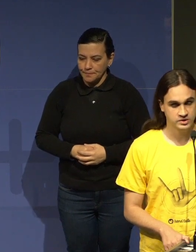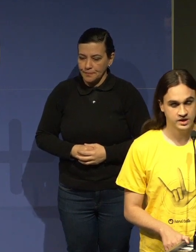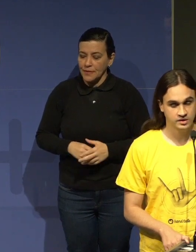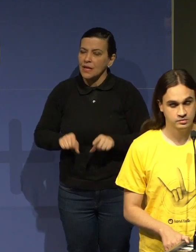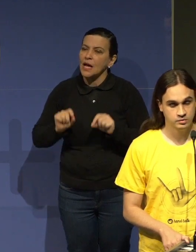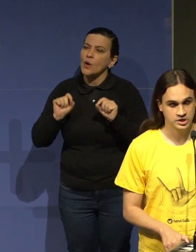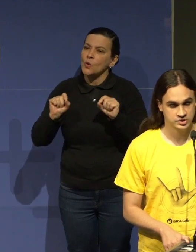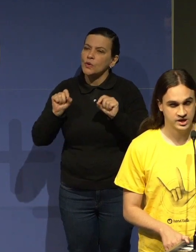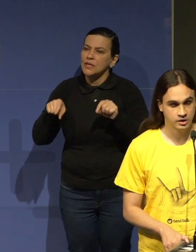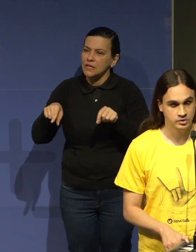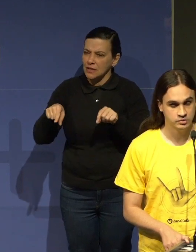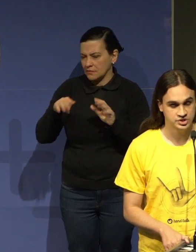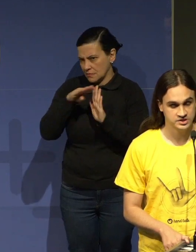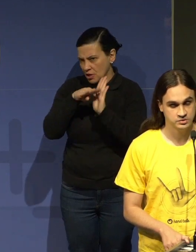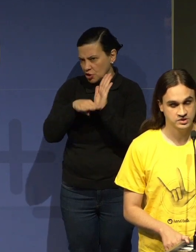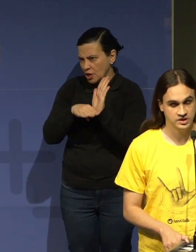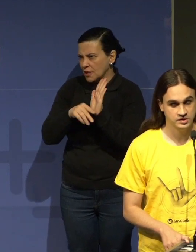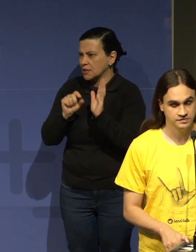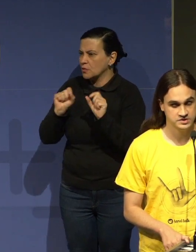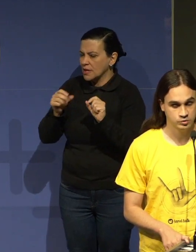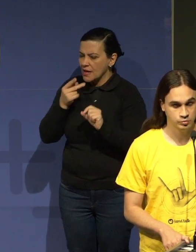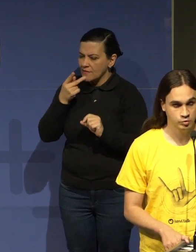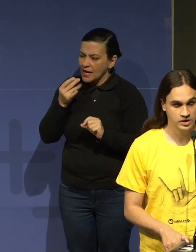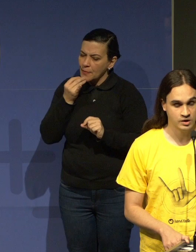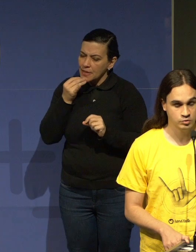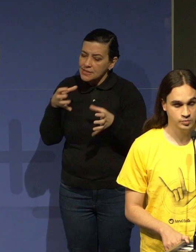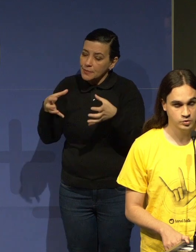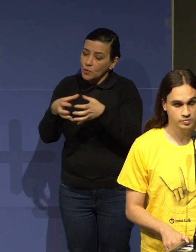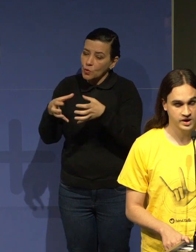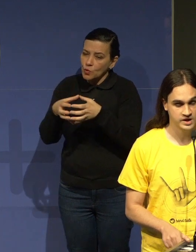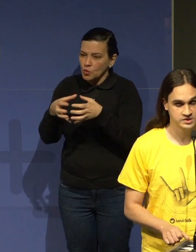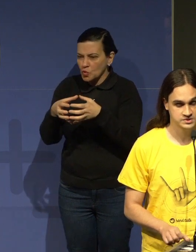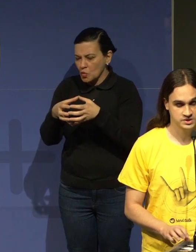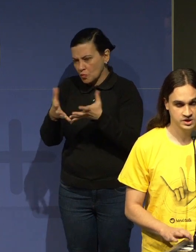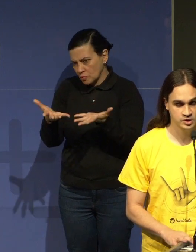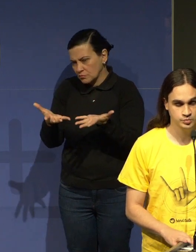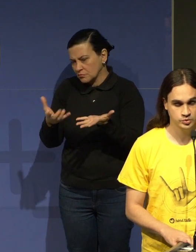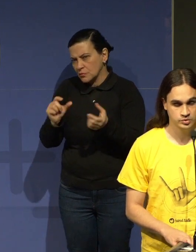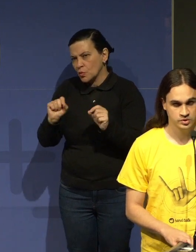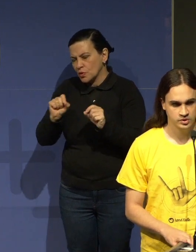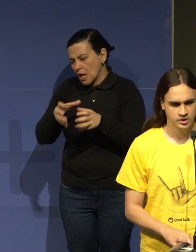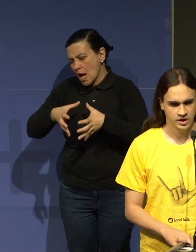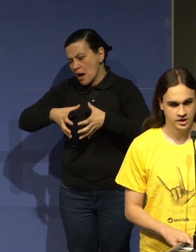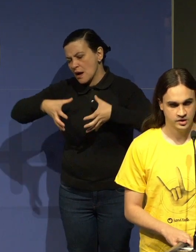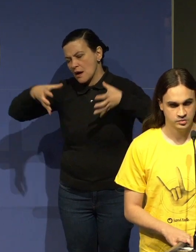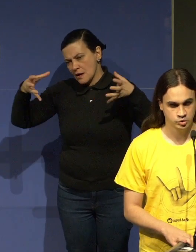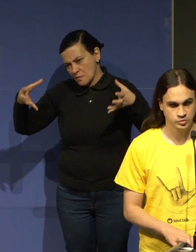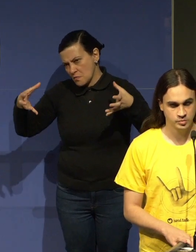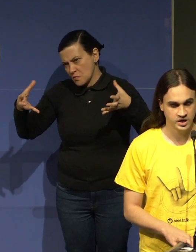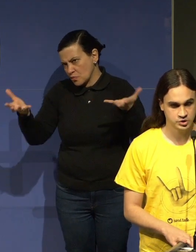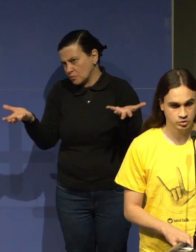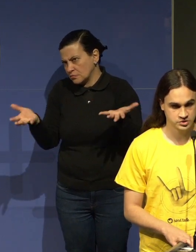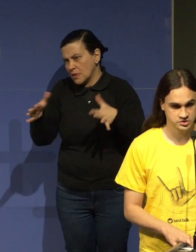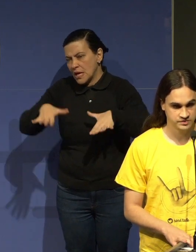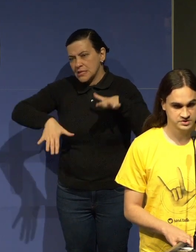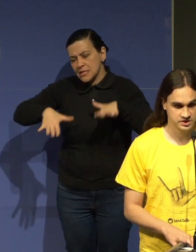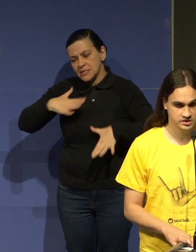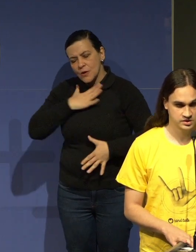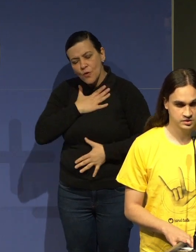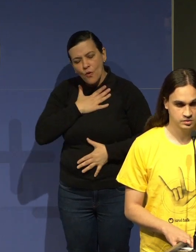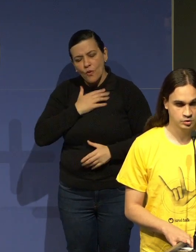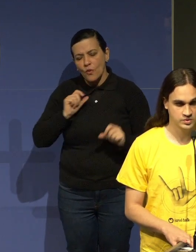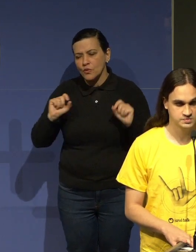Aqui, qual que é, eu acho que é a audiência? Eu tentei fazer algo um pouco mais amplo. Normalmente, eu gosto